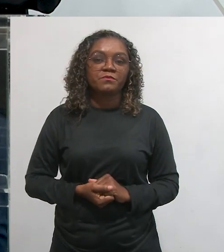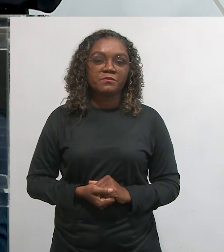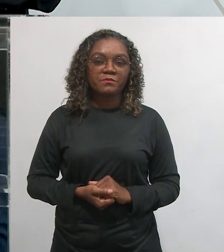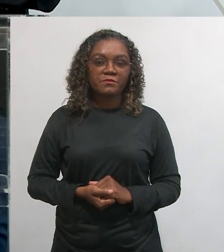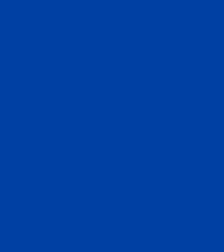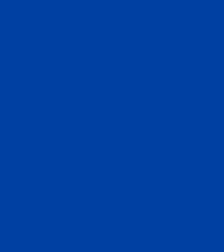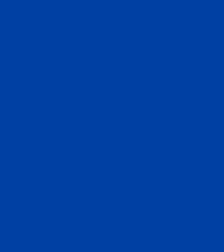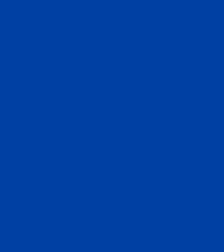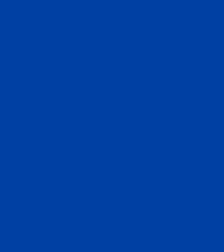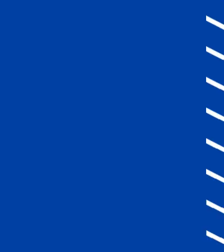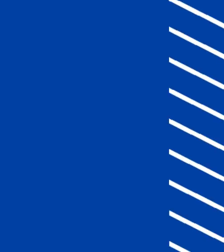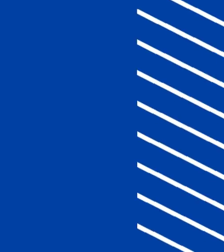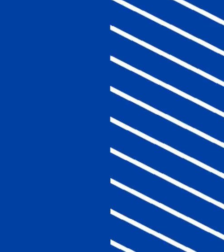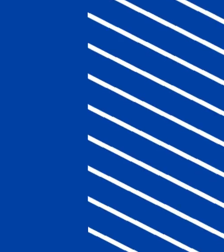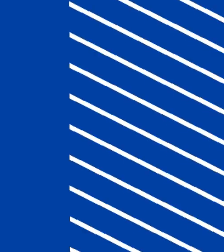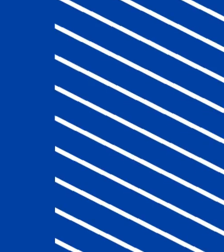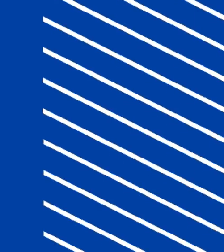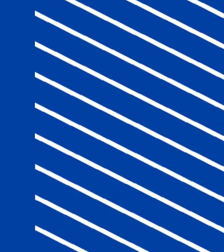lá!